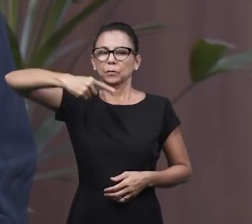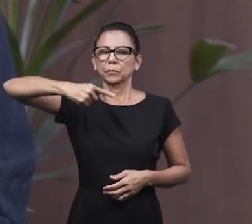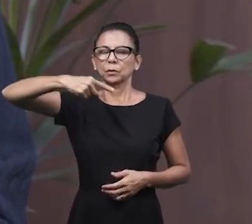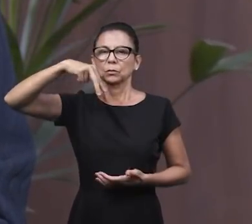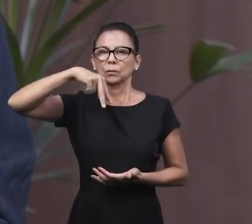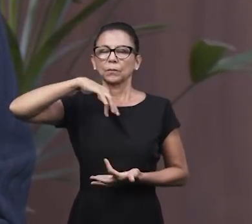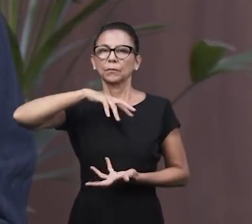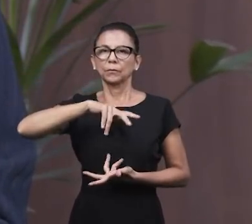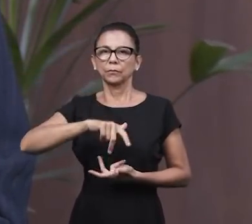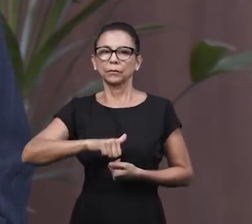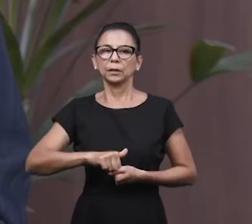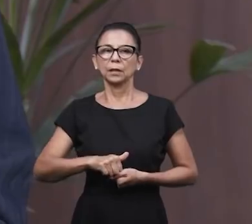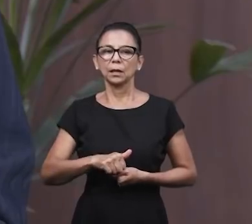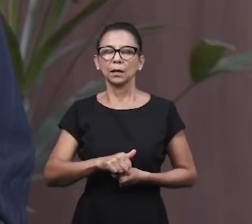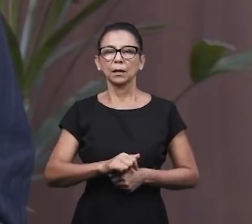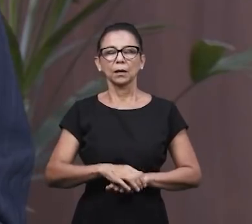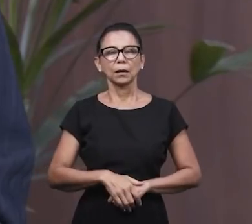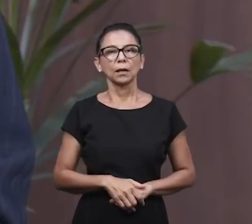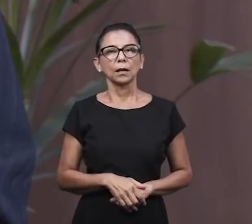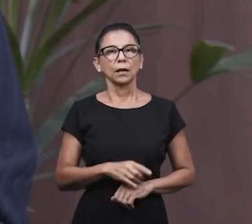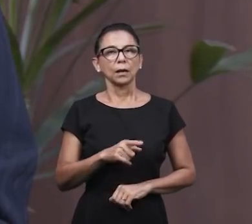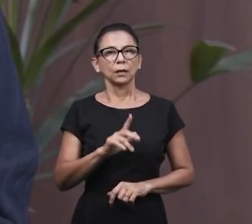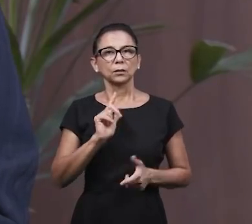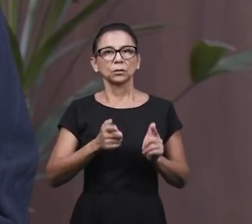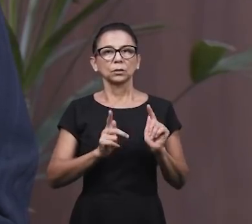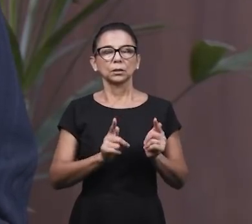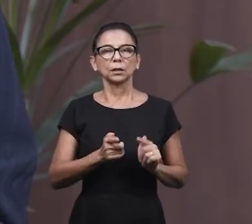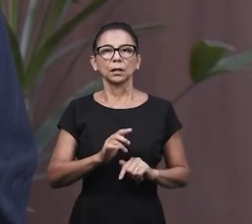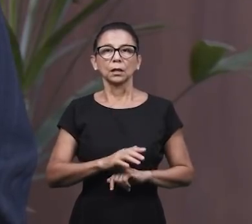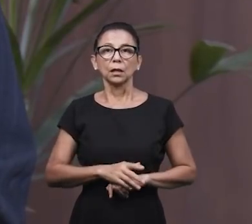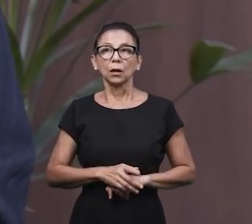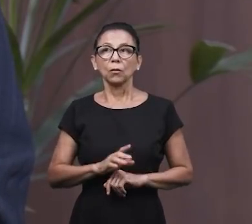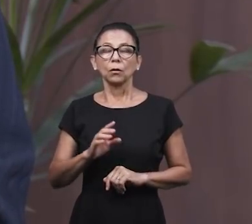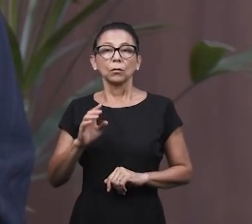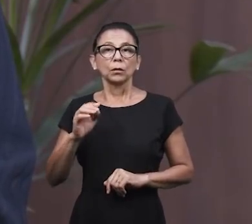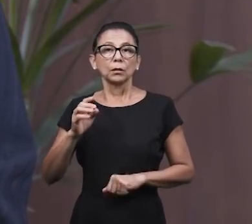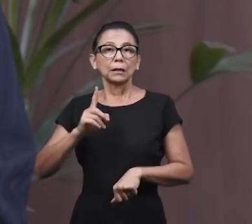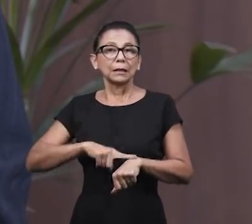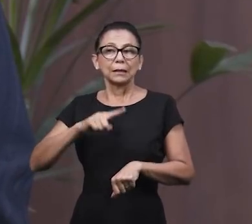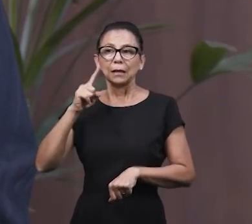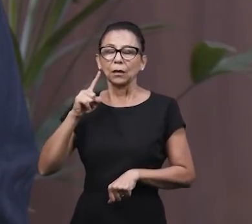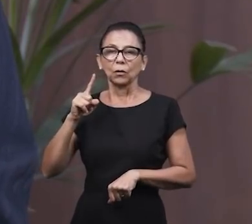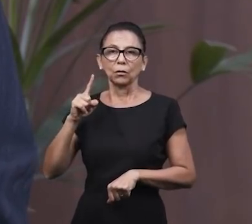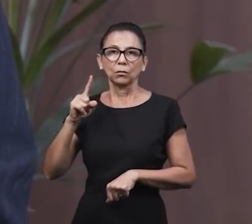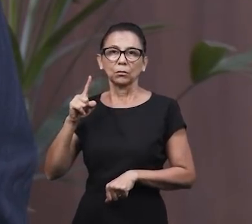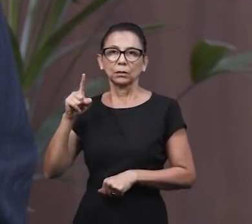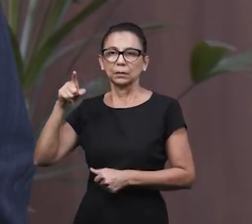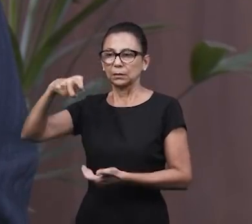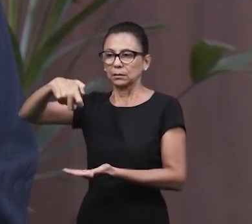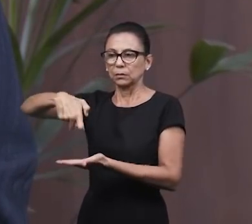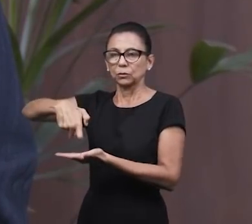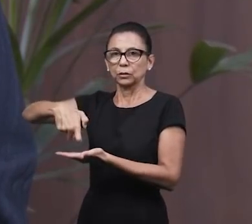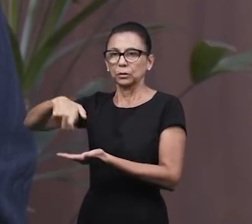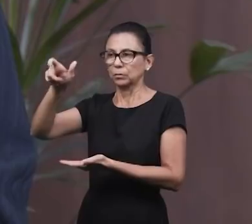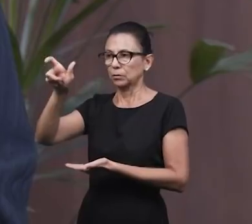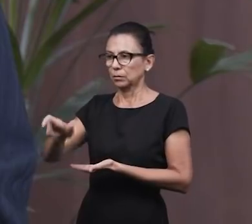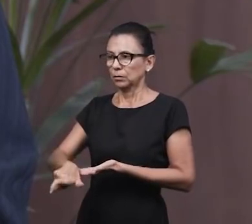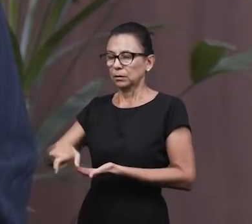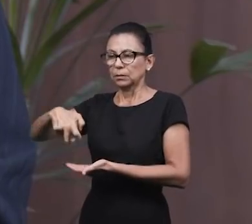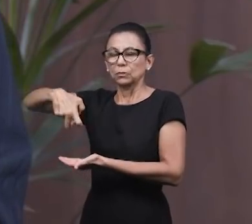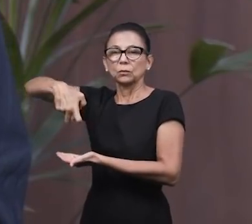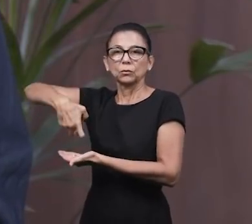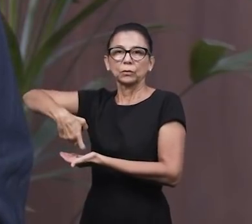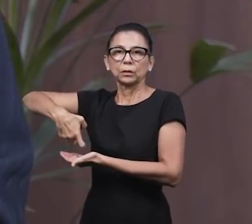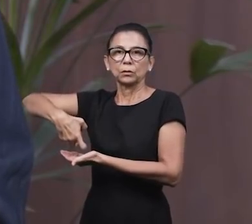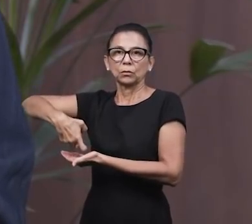do Senhor. Tanto que a Bíblia diz que ele se ajoelhou perante ele, perante aquele homem.